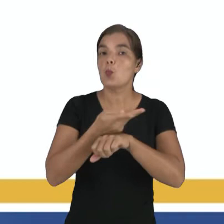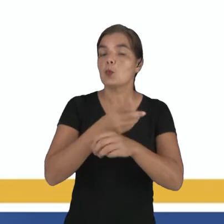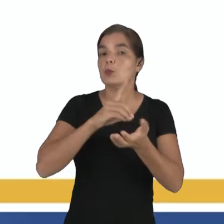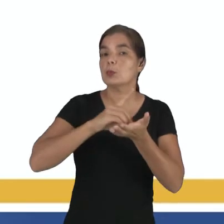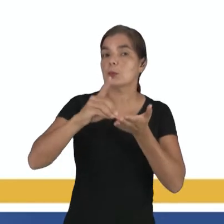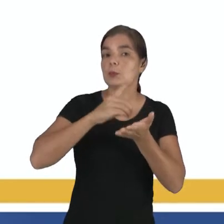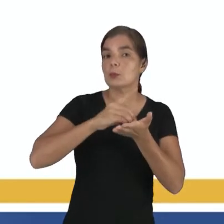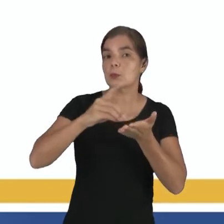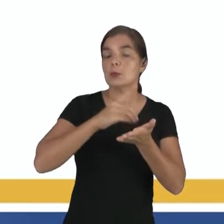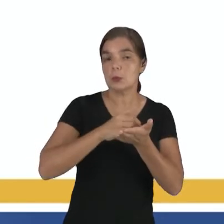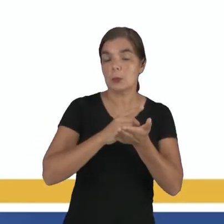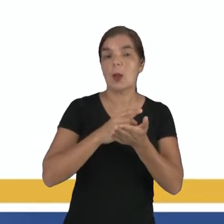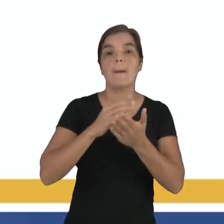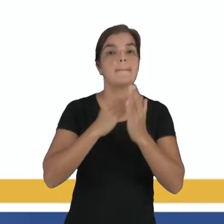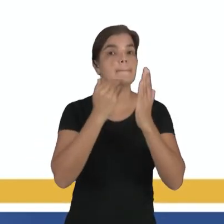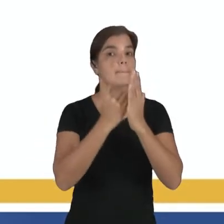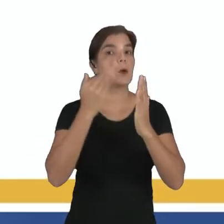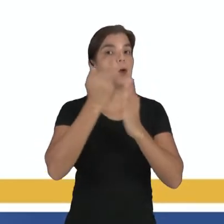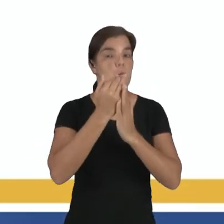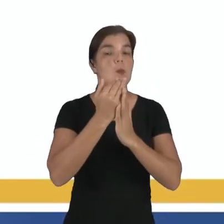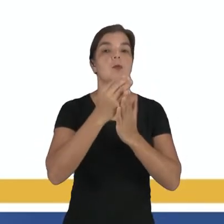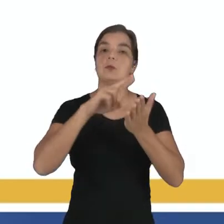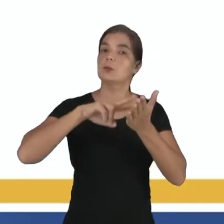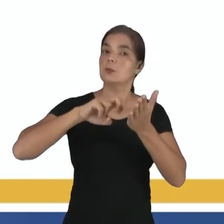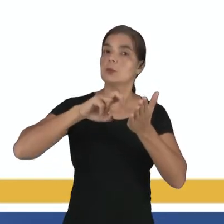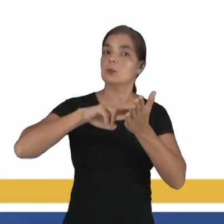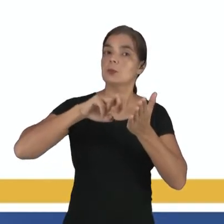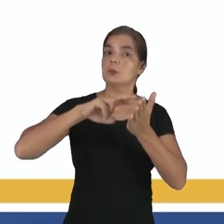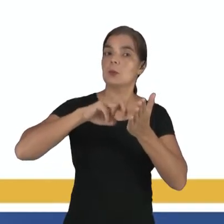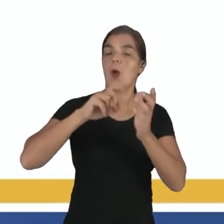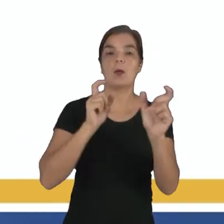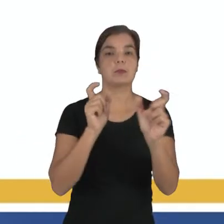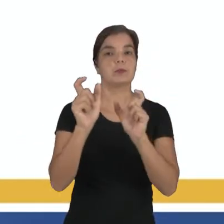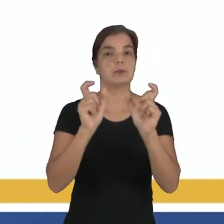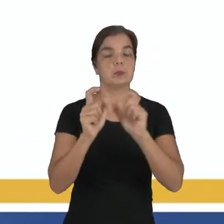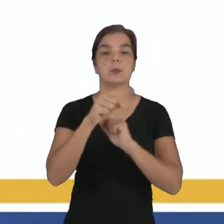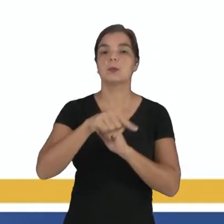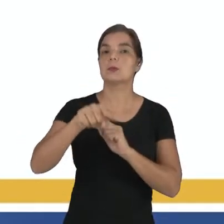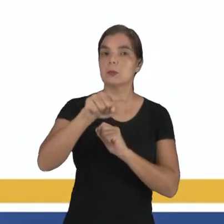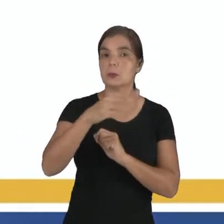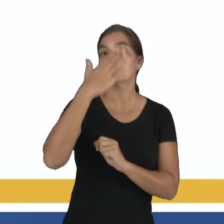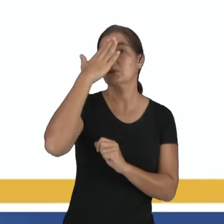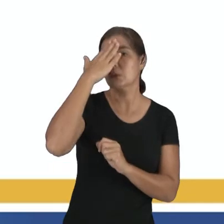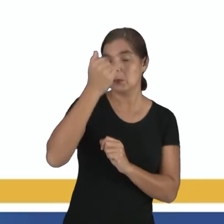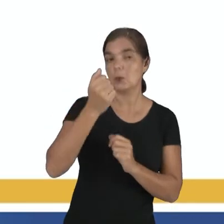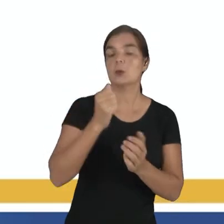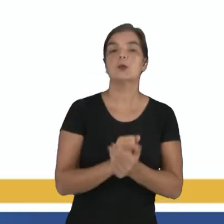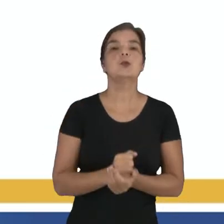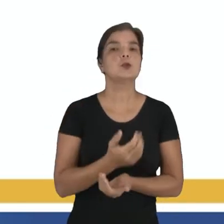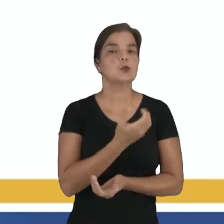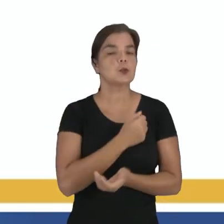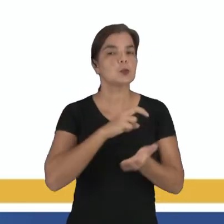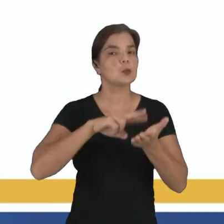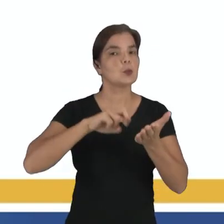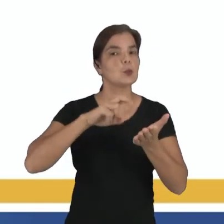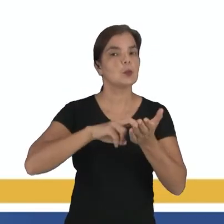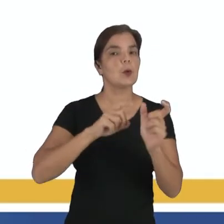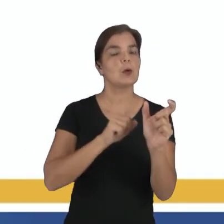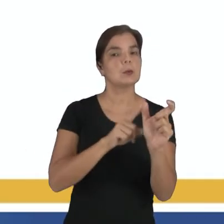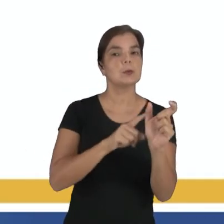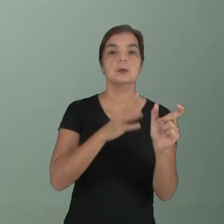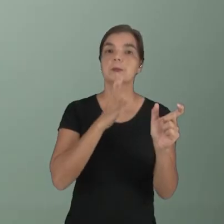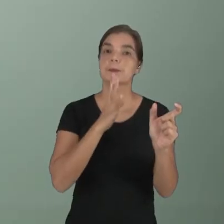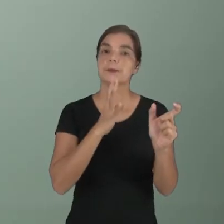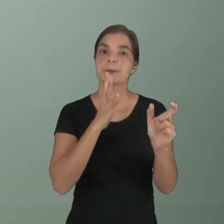um dicionário para aumentar o seu repertório vocabular, para você aumentar o número de palavras que